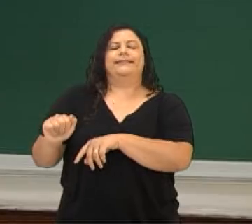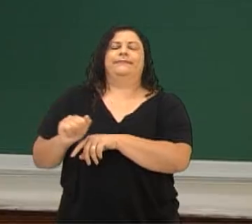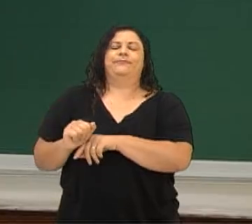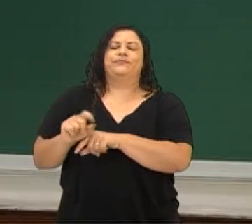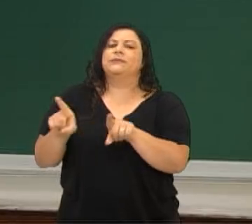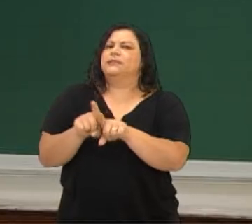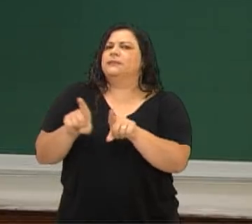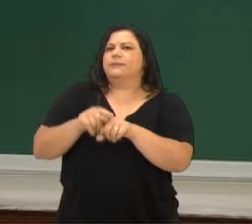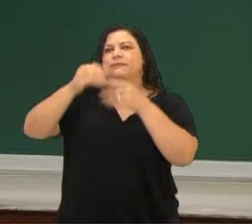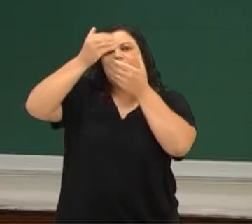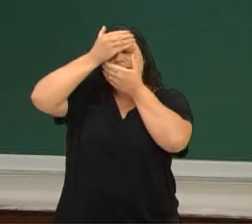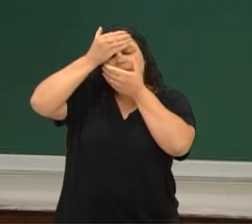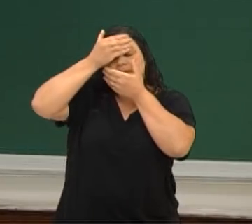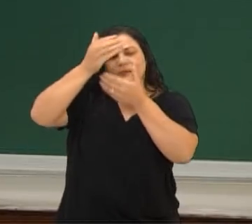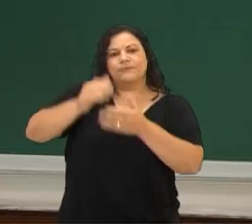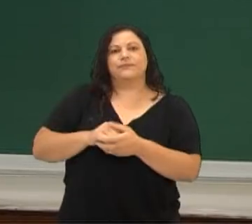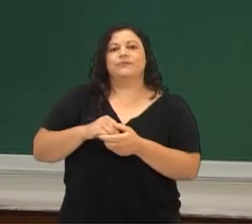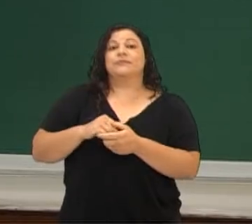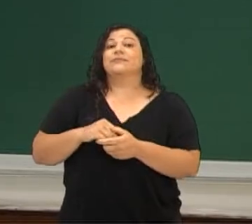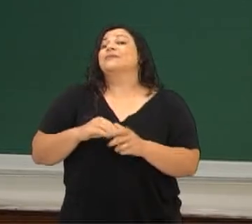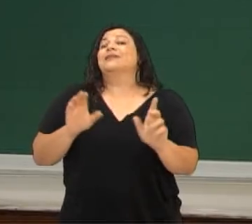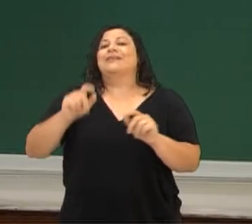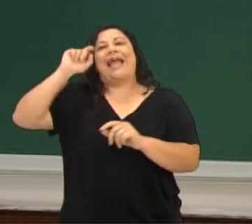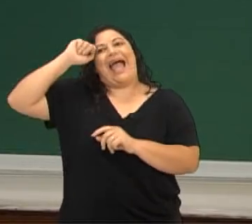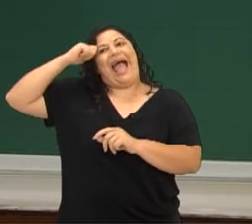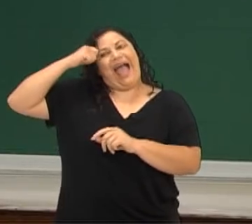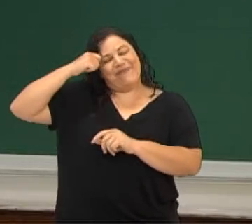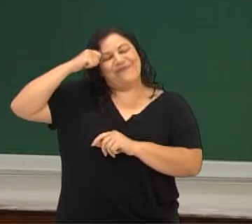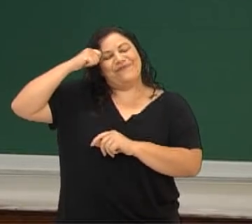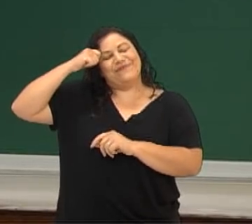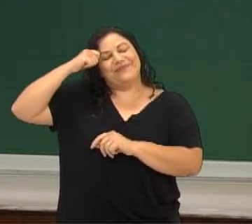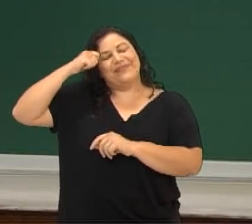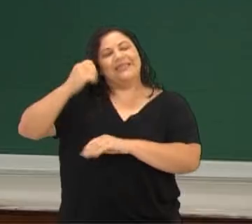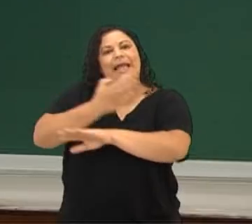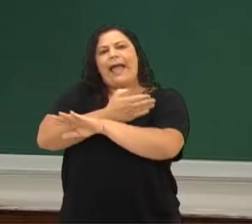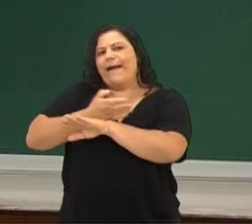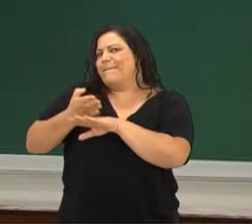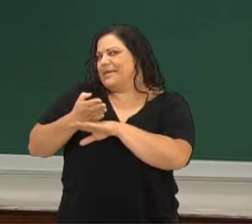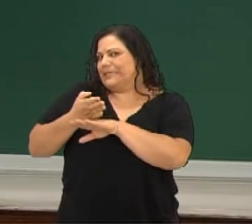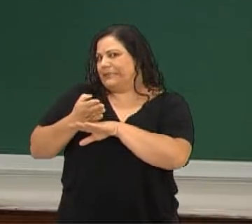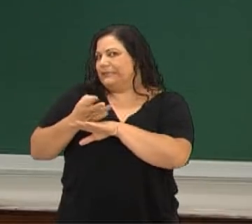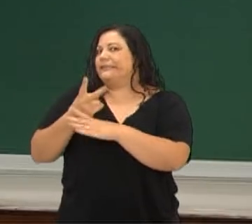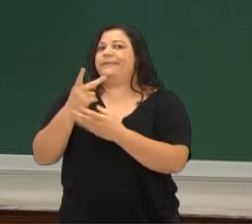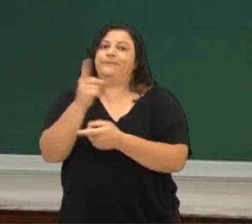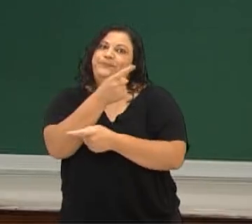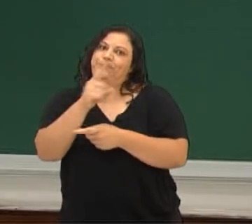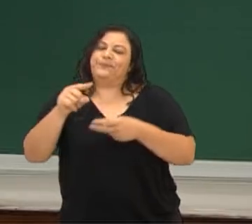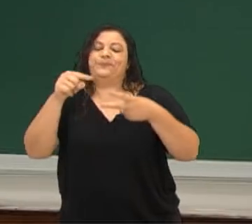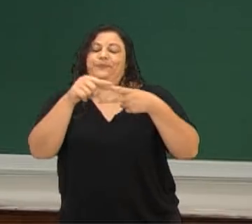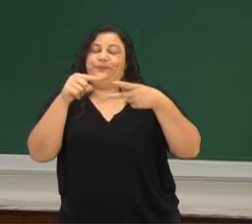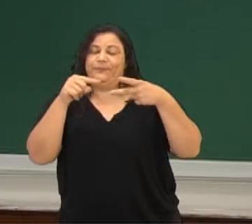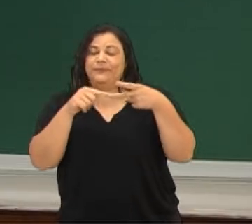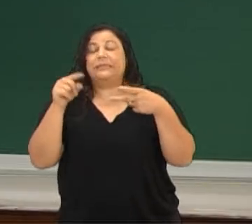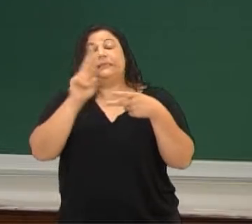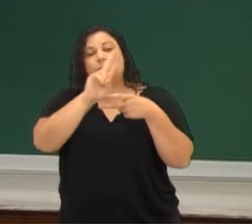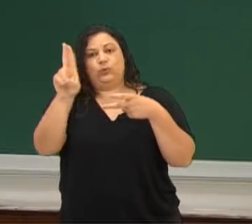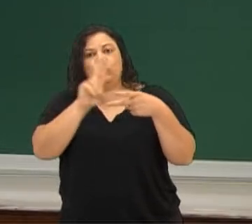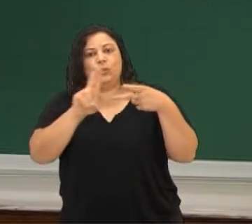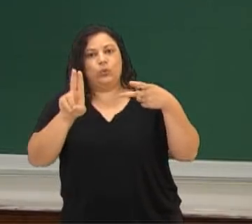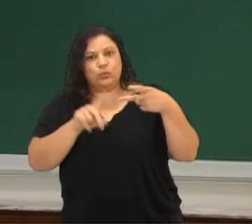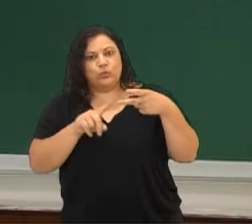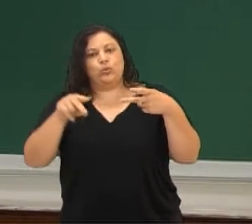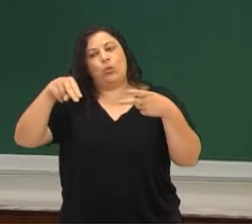equivocadamente, erroneamente chamada de África Branca. Não é África Branca, ou é África Mediterrânea, Islâmica, ou é o norte da